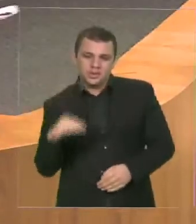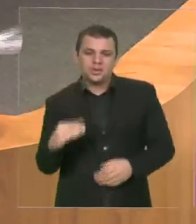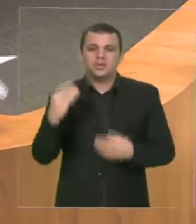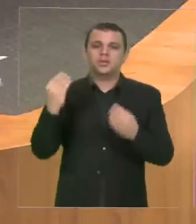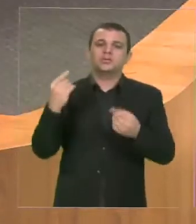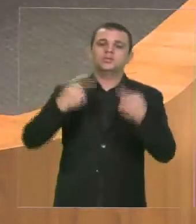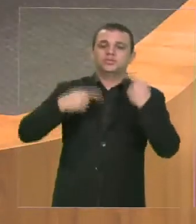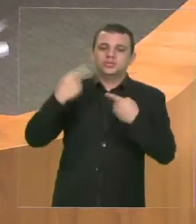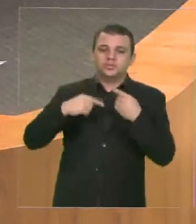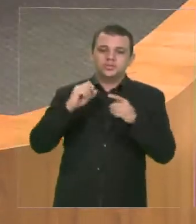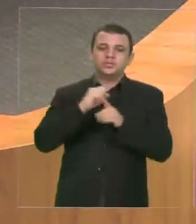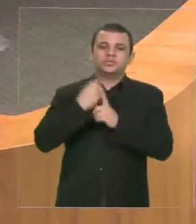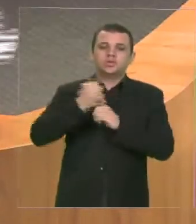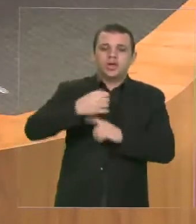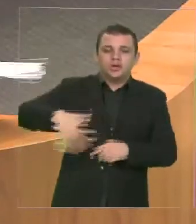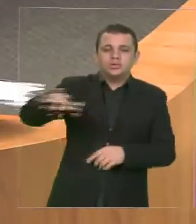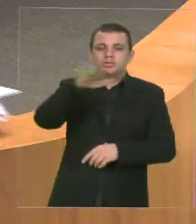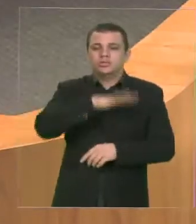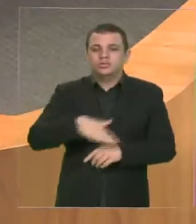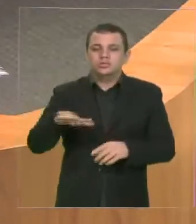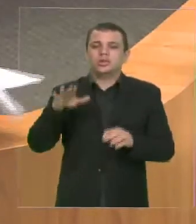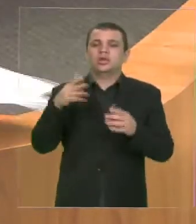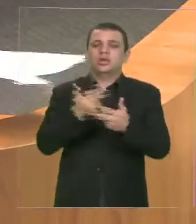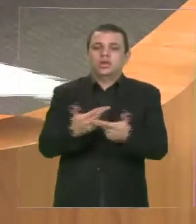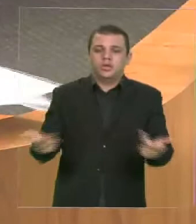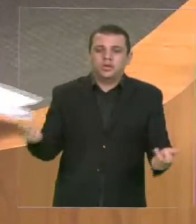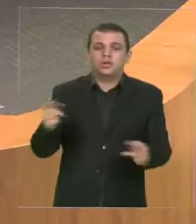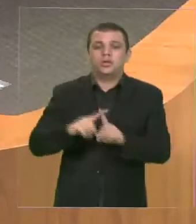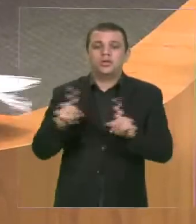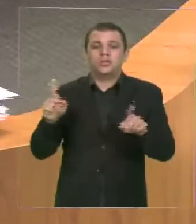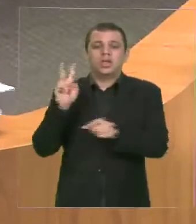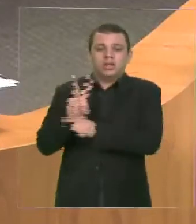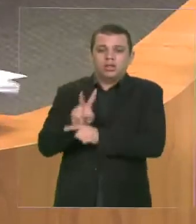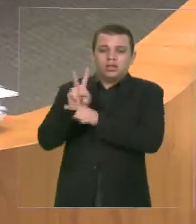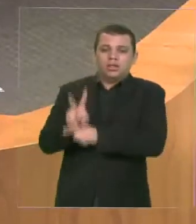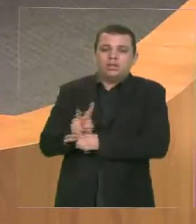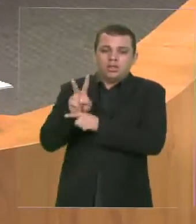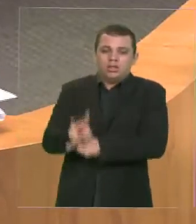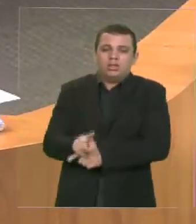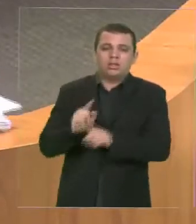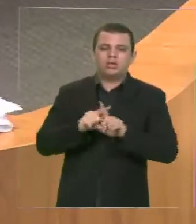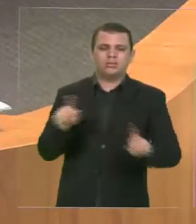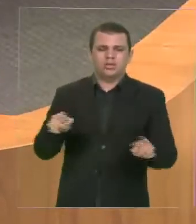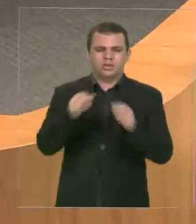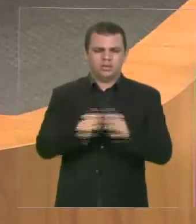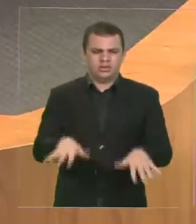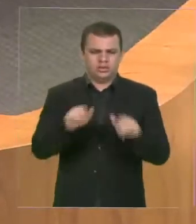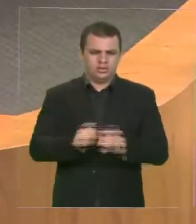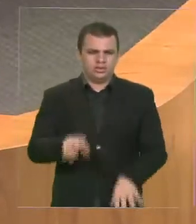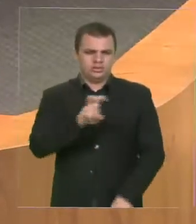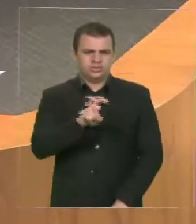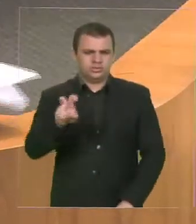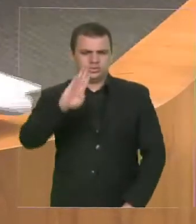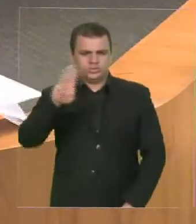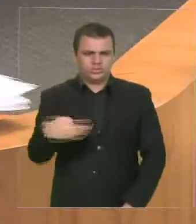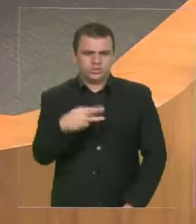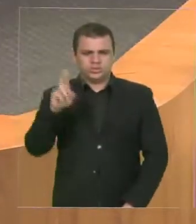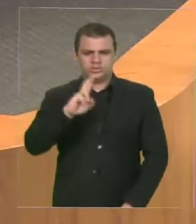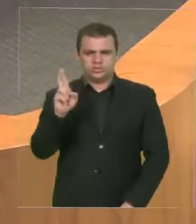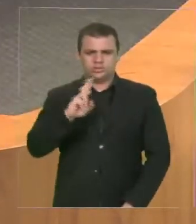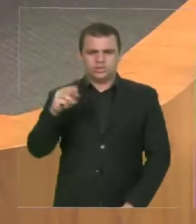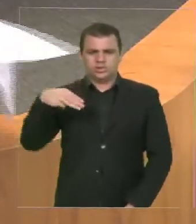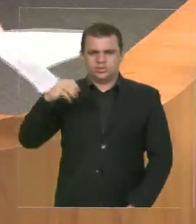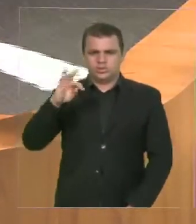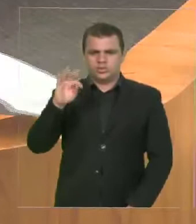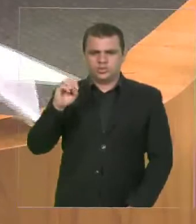nos jornais e tentar uma defesa para o indefensável. Porque você gastar 55 milhões em motoniveladoras e nem sabe, e nós